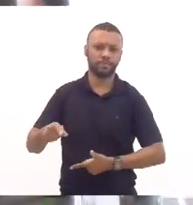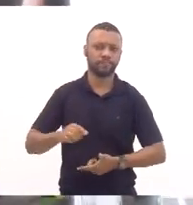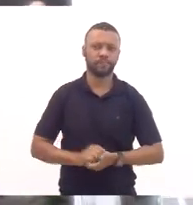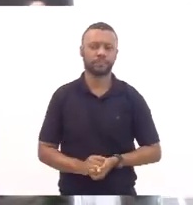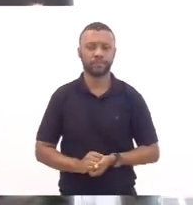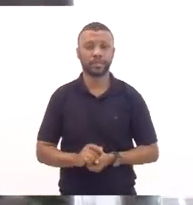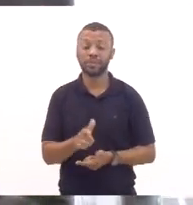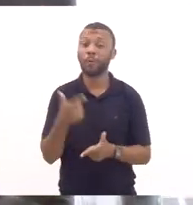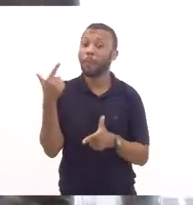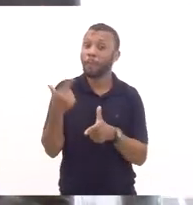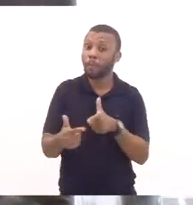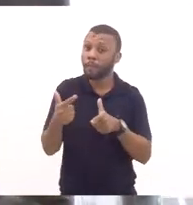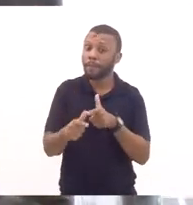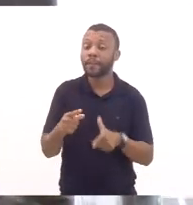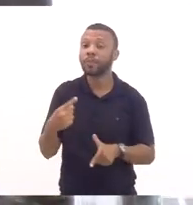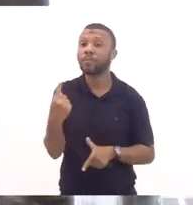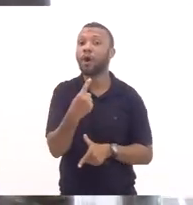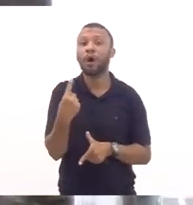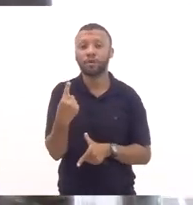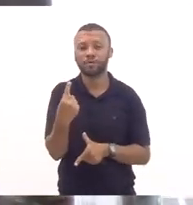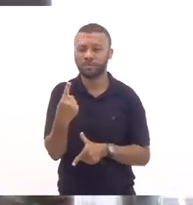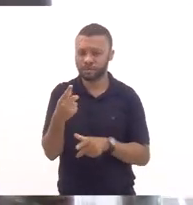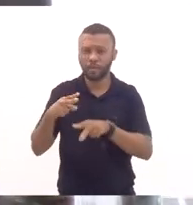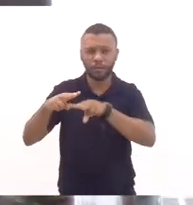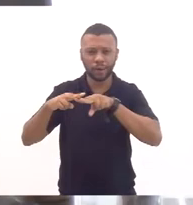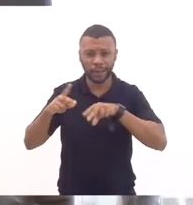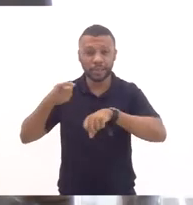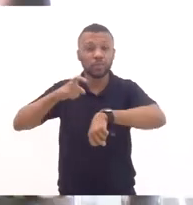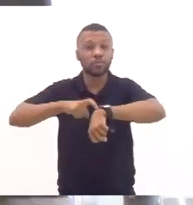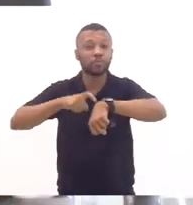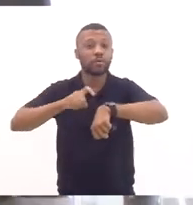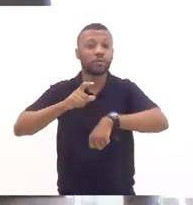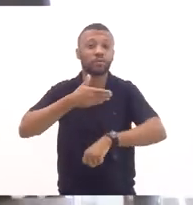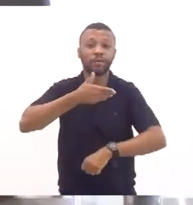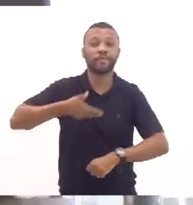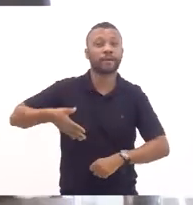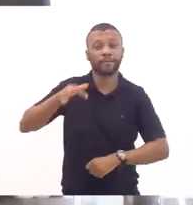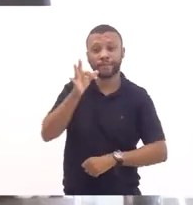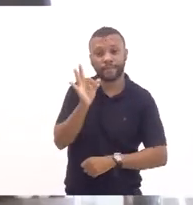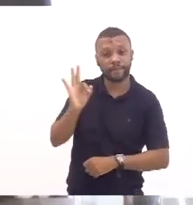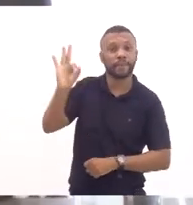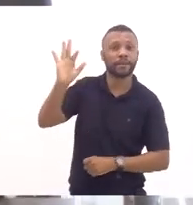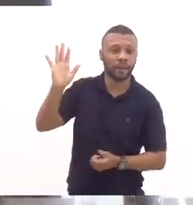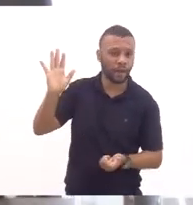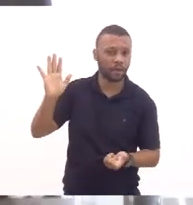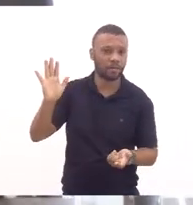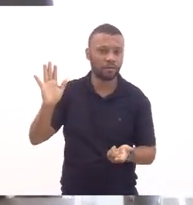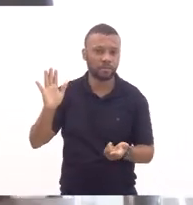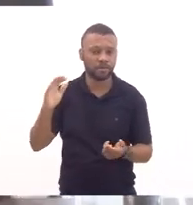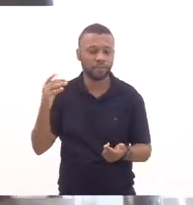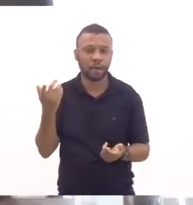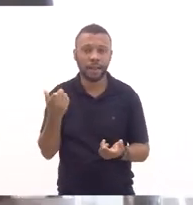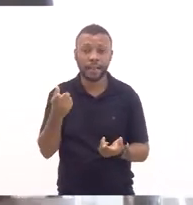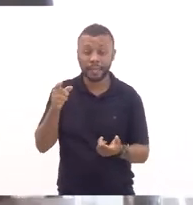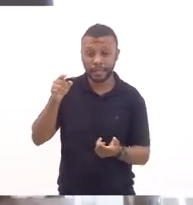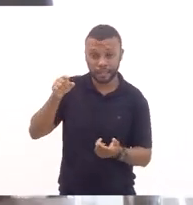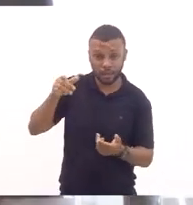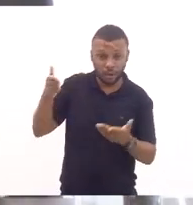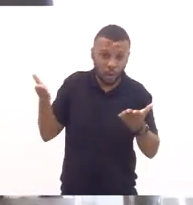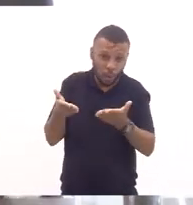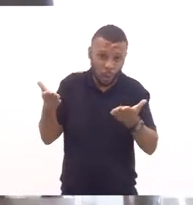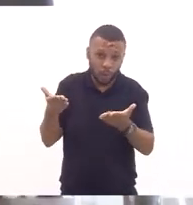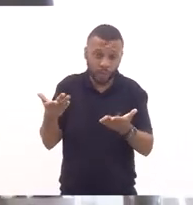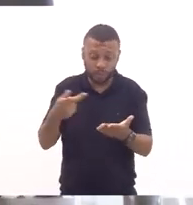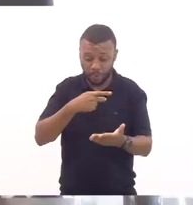Esse é um problema nosso desse governo. Nós estamos vivendo um governo onde tem sensibilidade com